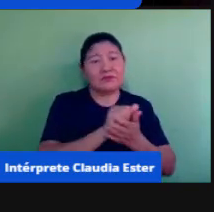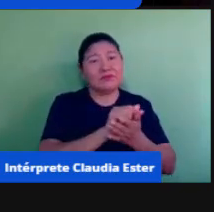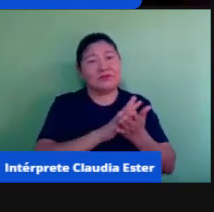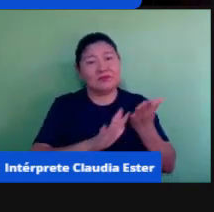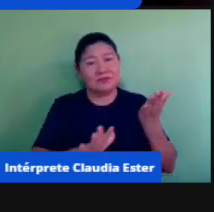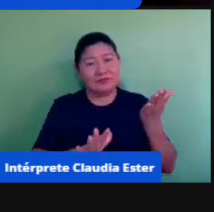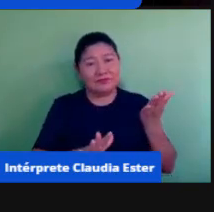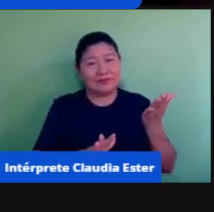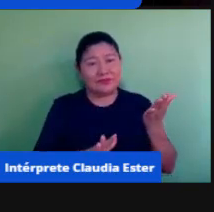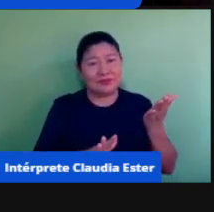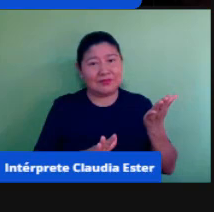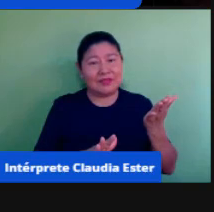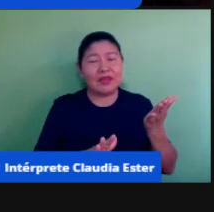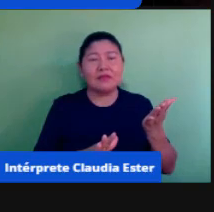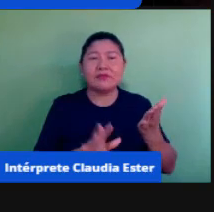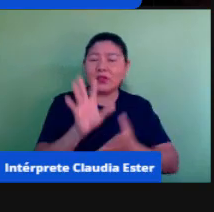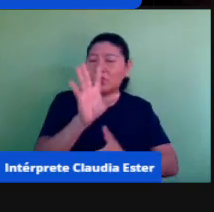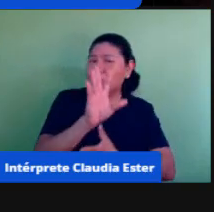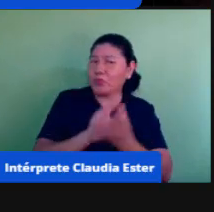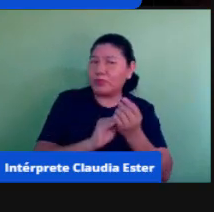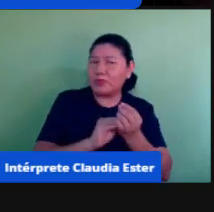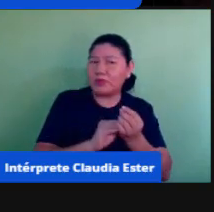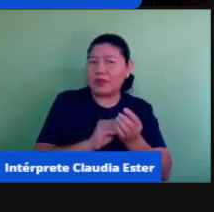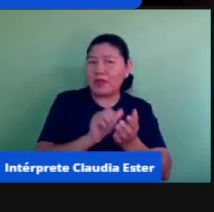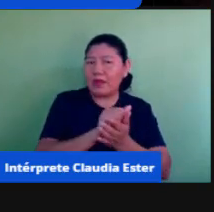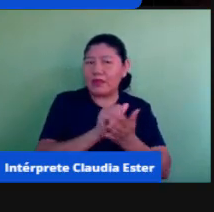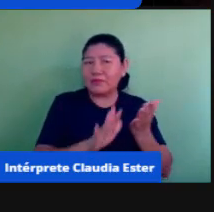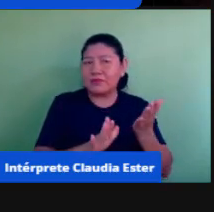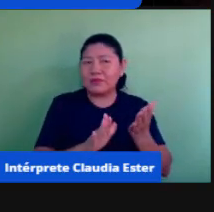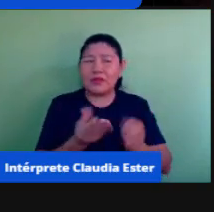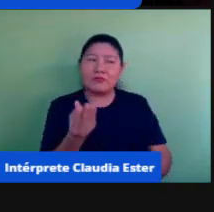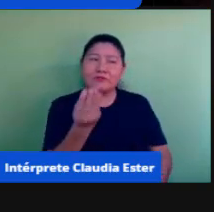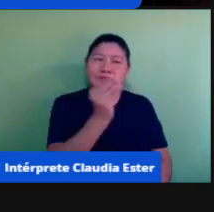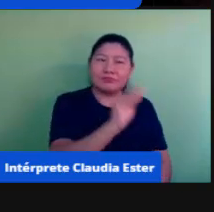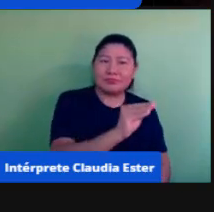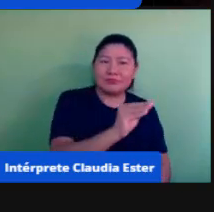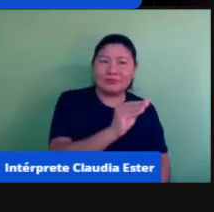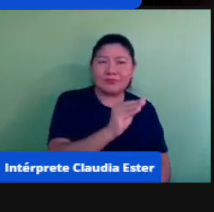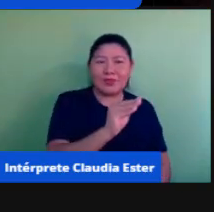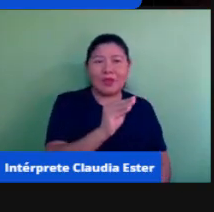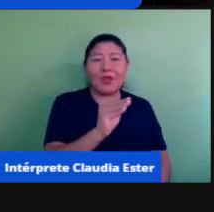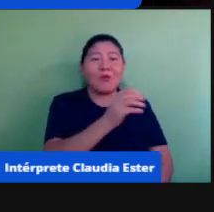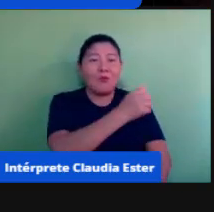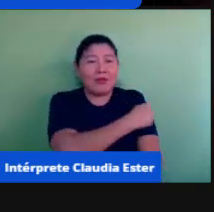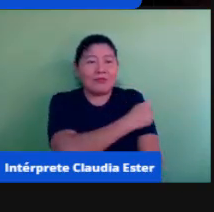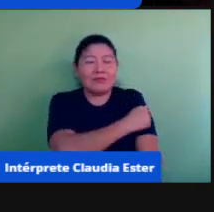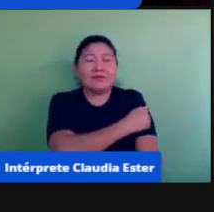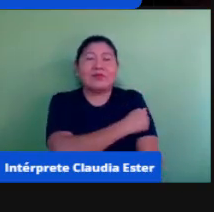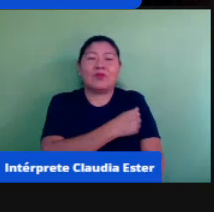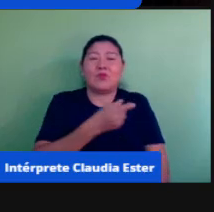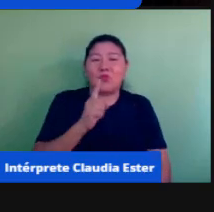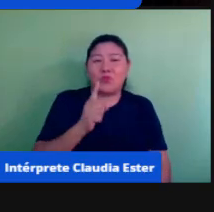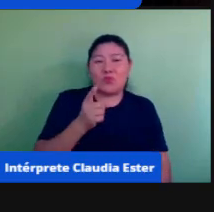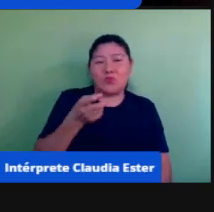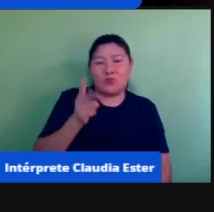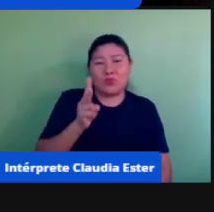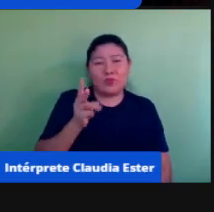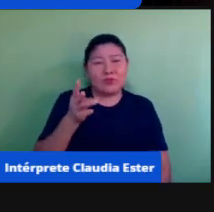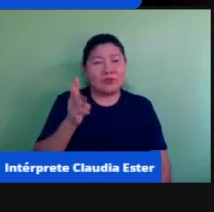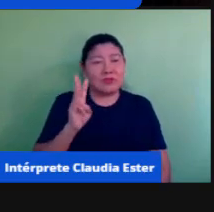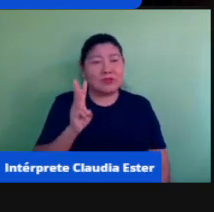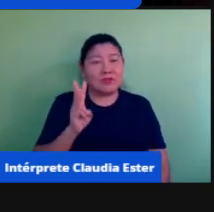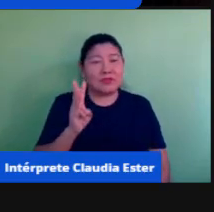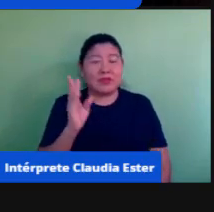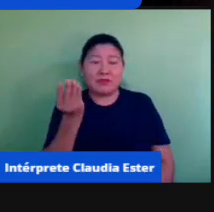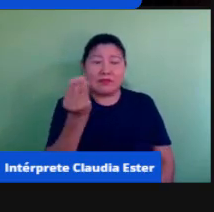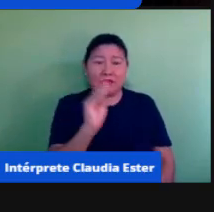atividades. Você pode pegar aquela atividade e colocar, por exemplo, o Anderson. Coloca a do Anderson número 1, a número 2 e vai seguindo. Se não me engano, você consegue